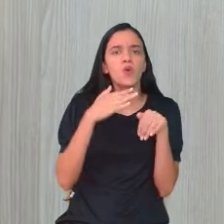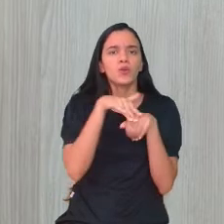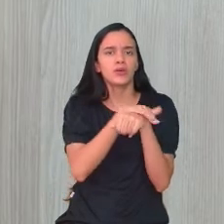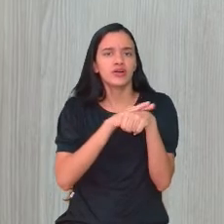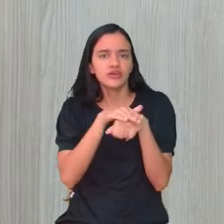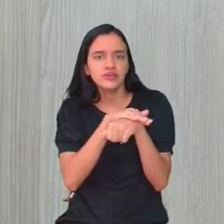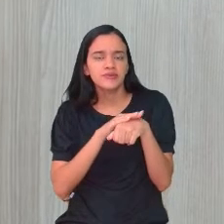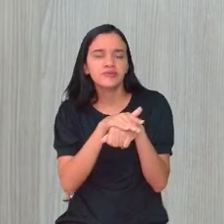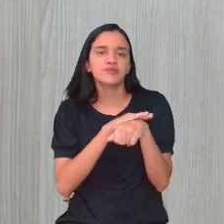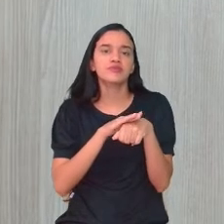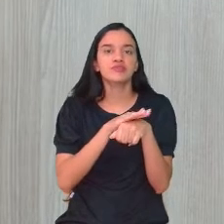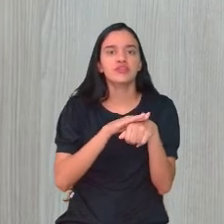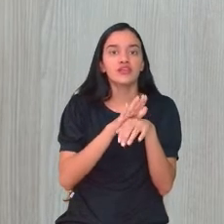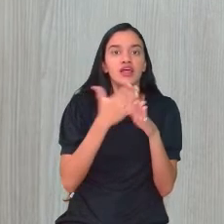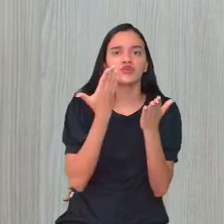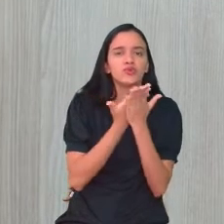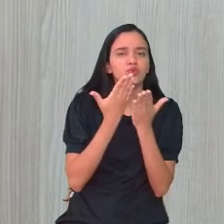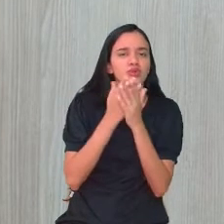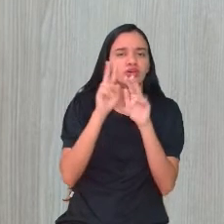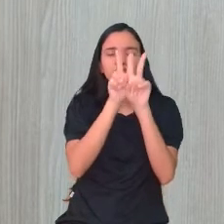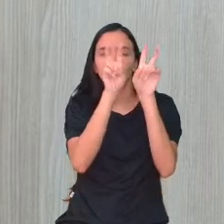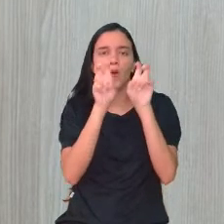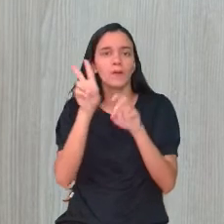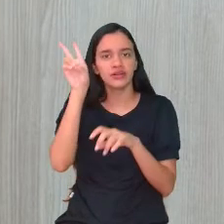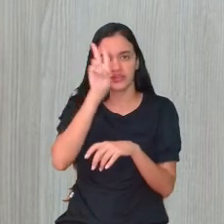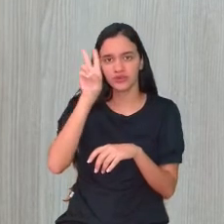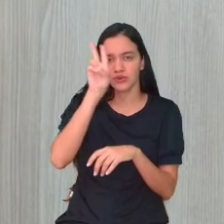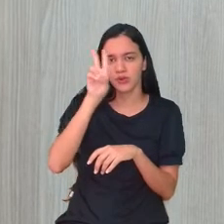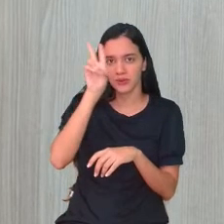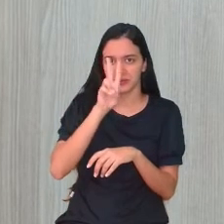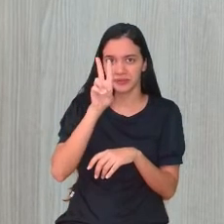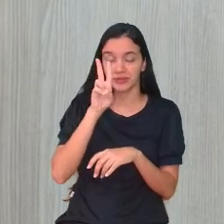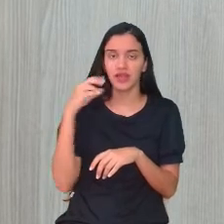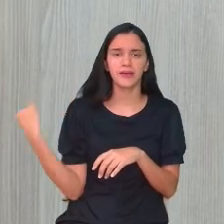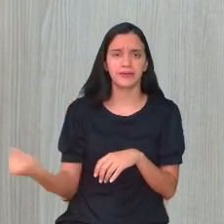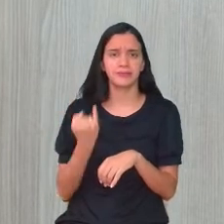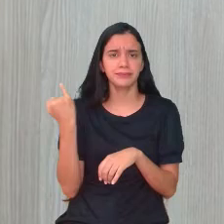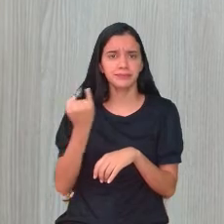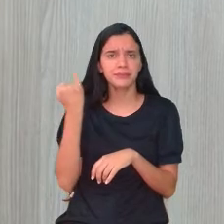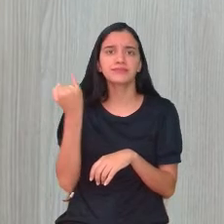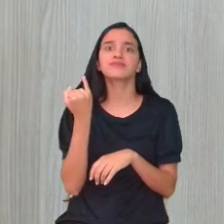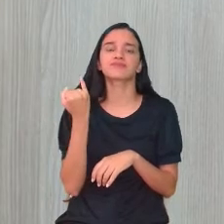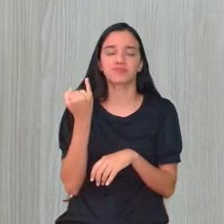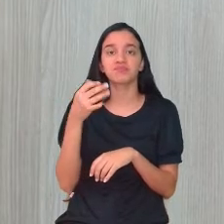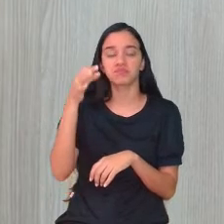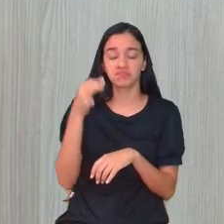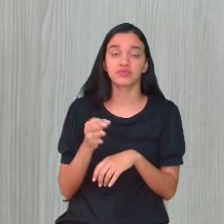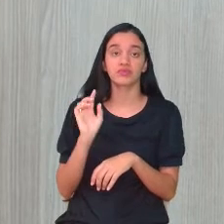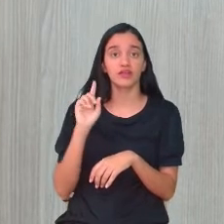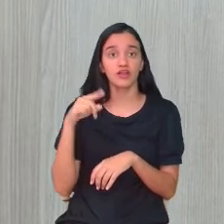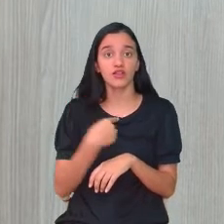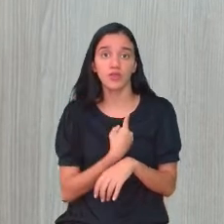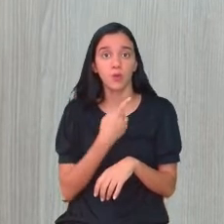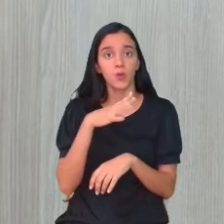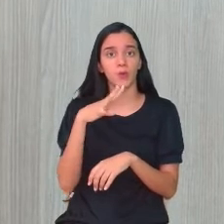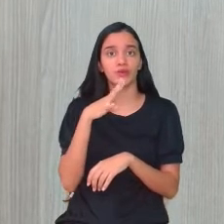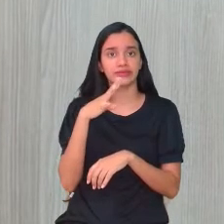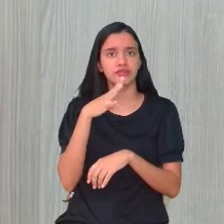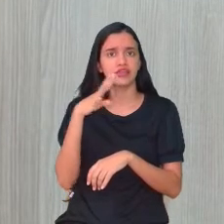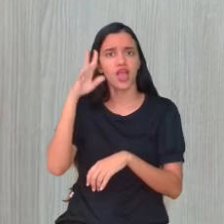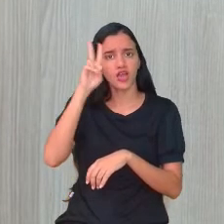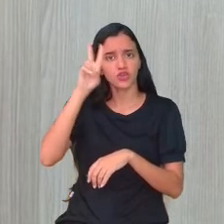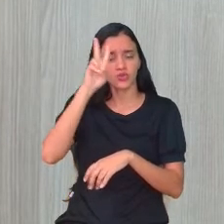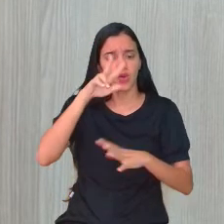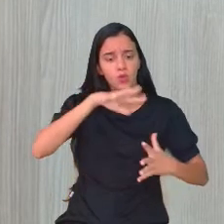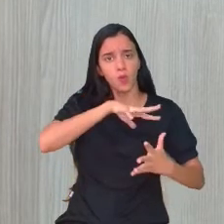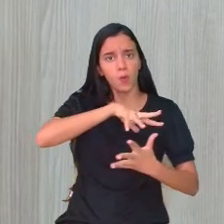né? Trabalhar aí sobre a história. História é importantíssima, né? A gente conhecer a história do